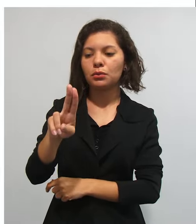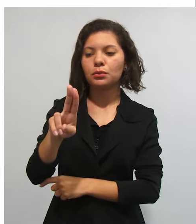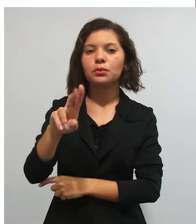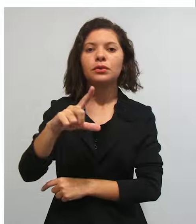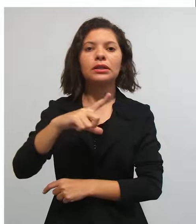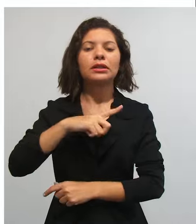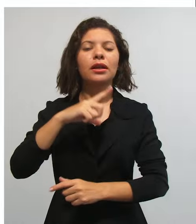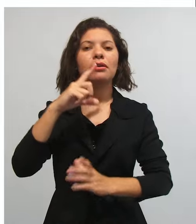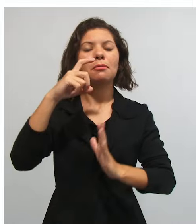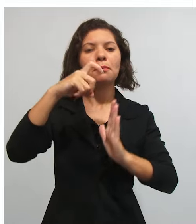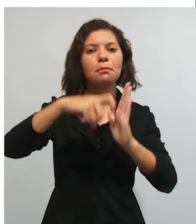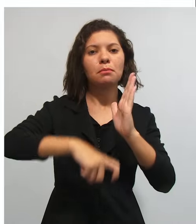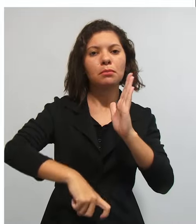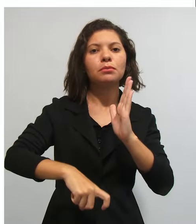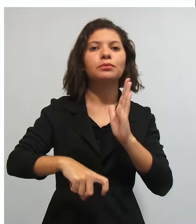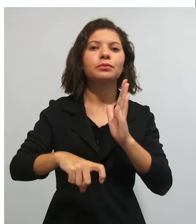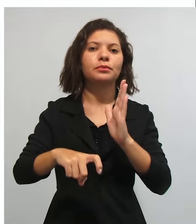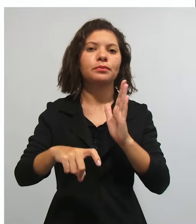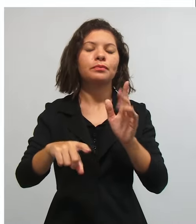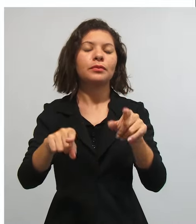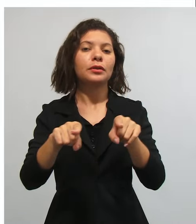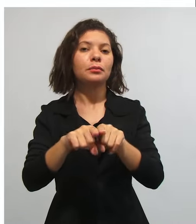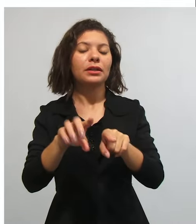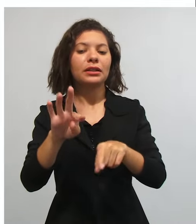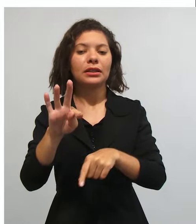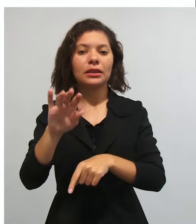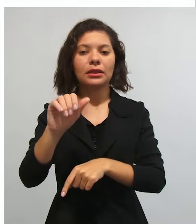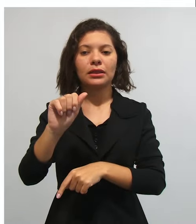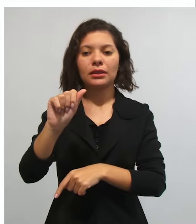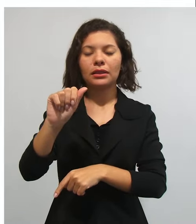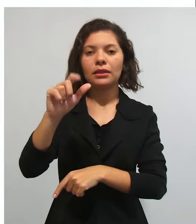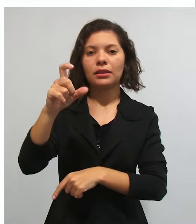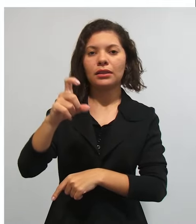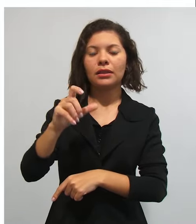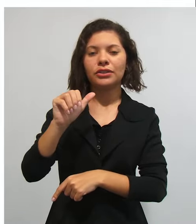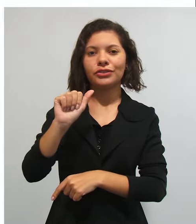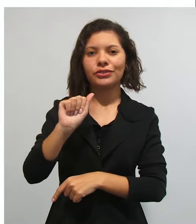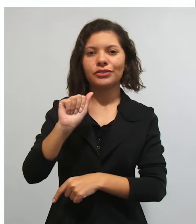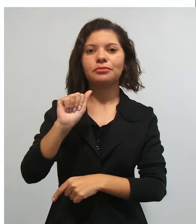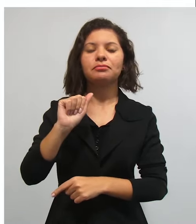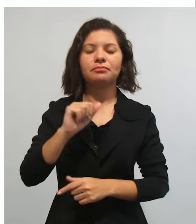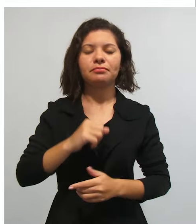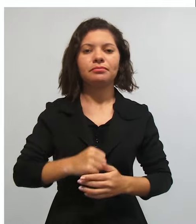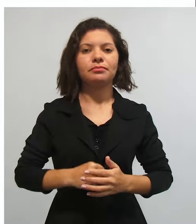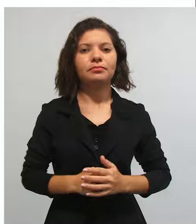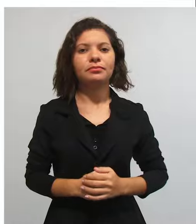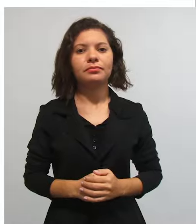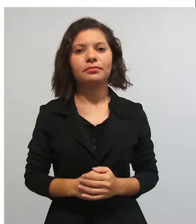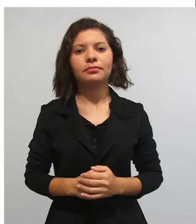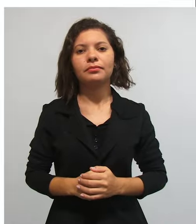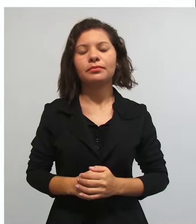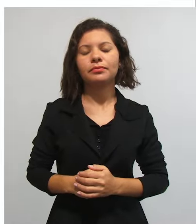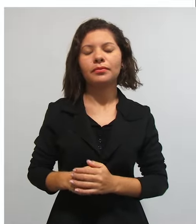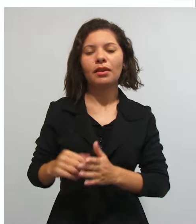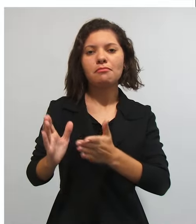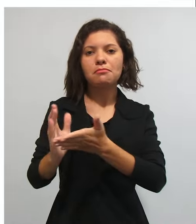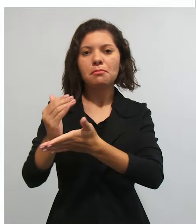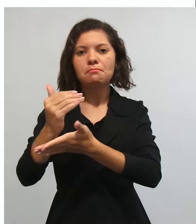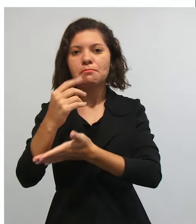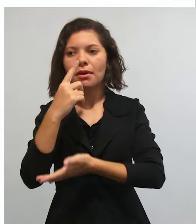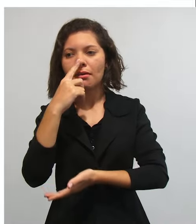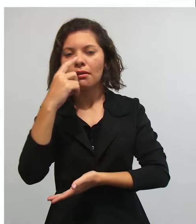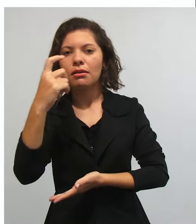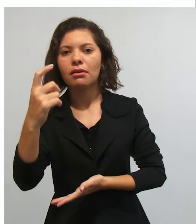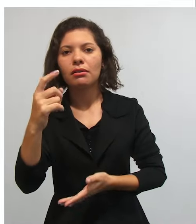impostos e taxas. No IPTU, eu tenho o quê? A parte de imposto e eu tenho a taxa de coleta de lixo. Então, a espécie